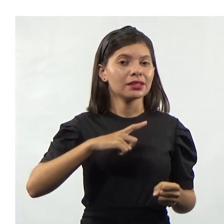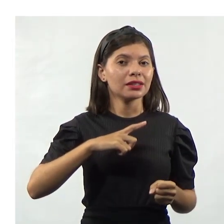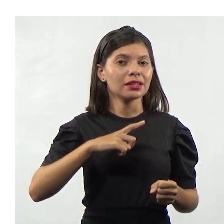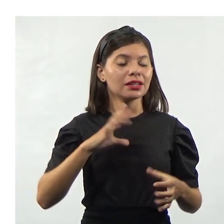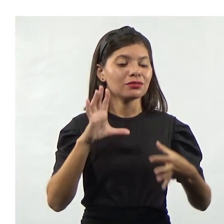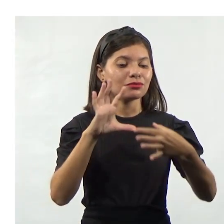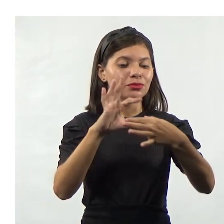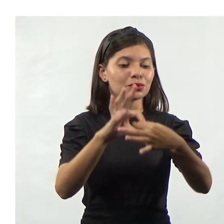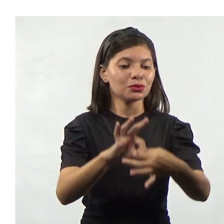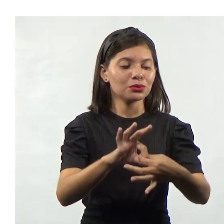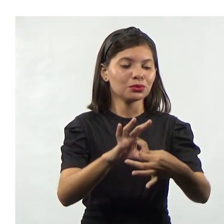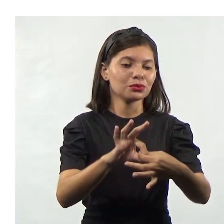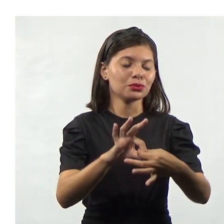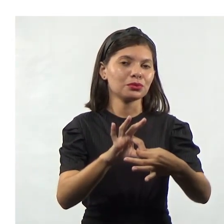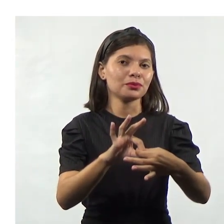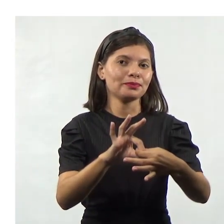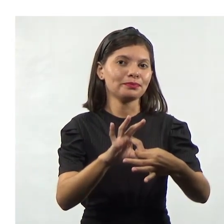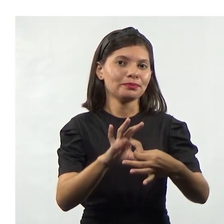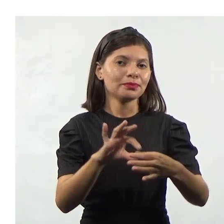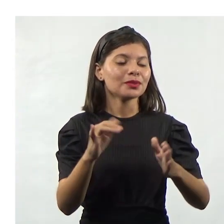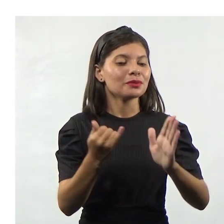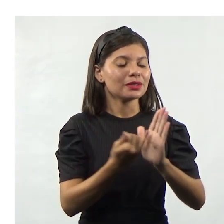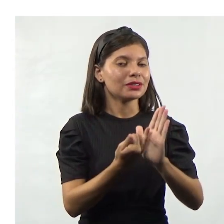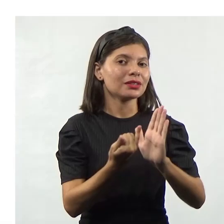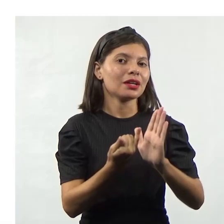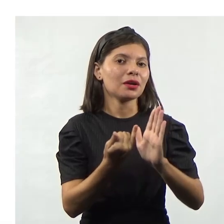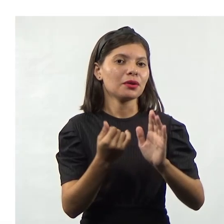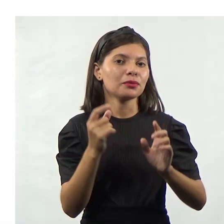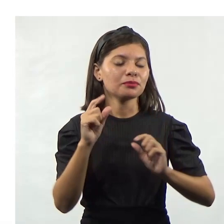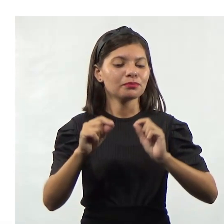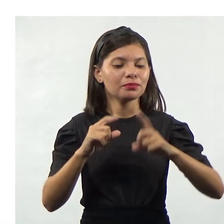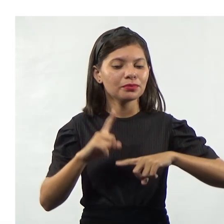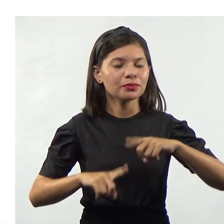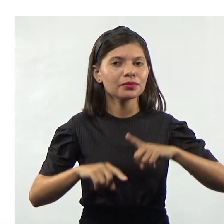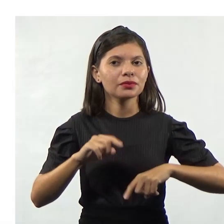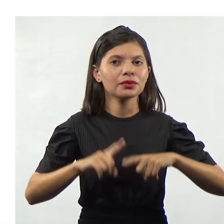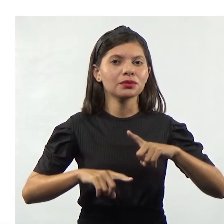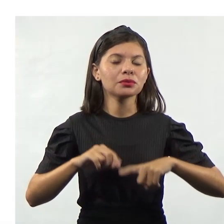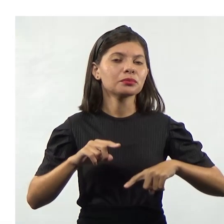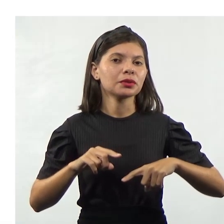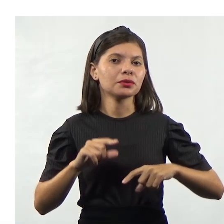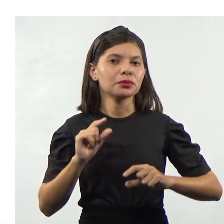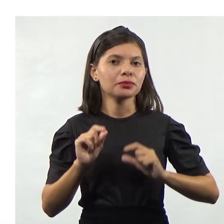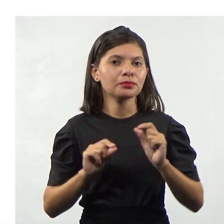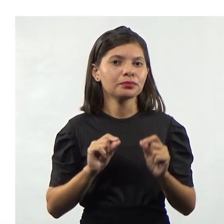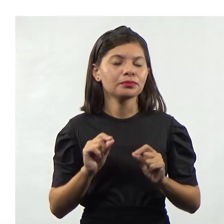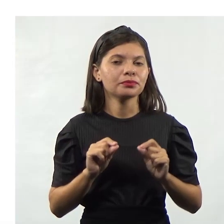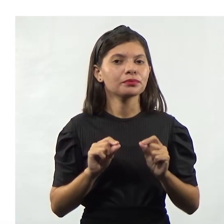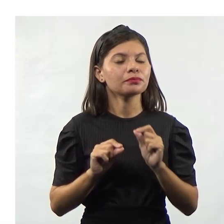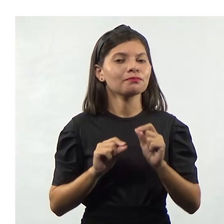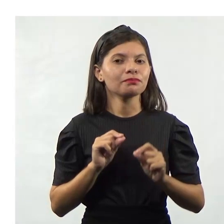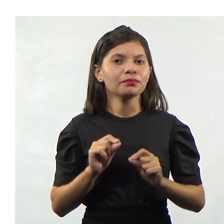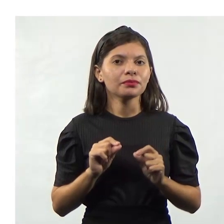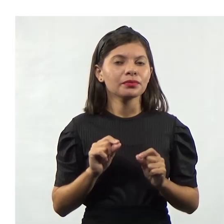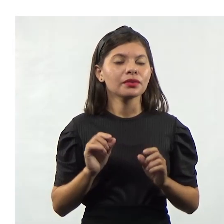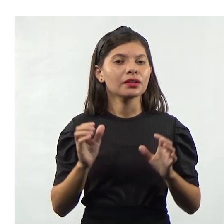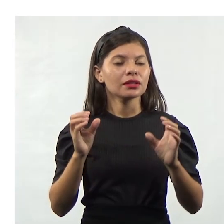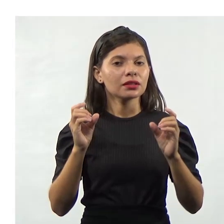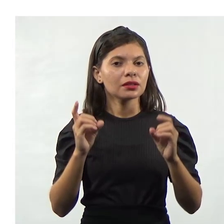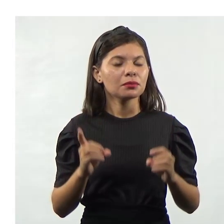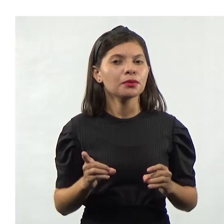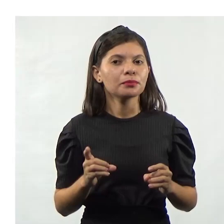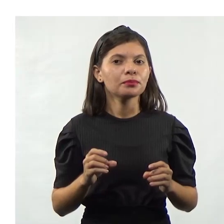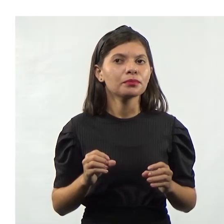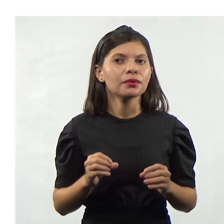fato, ter vinculação a esse edital instrumento